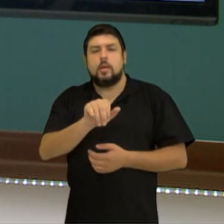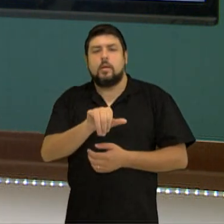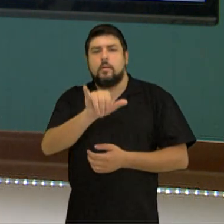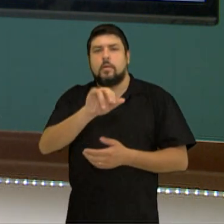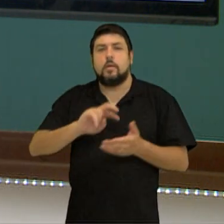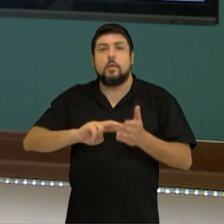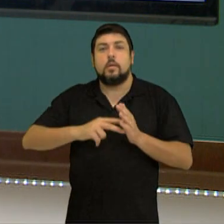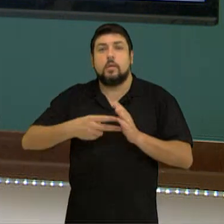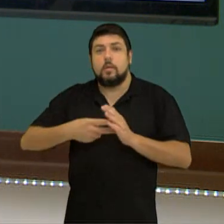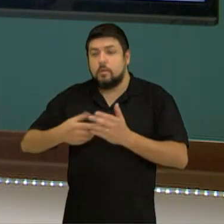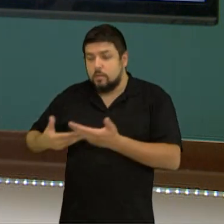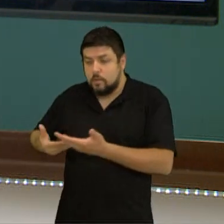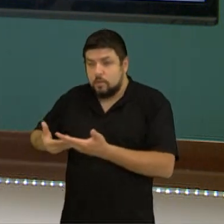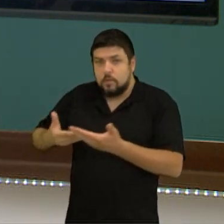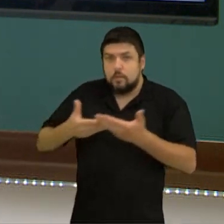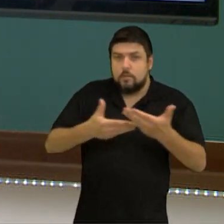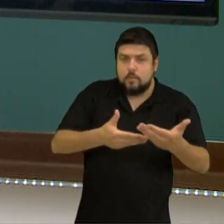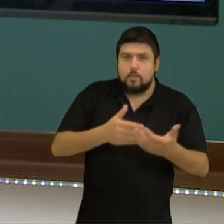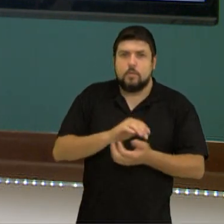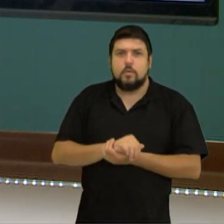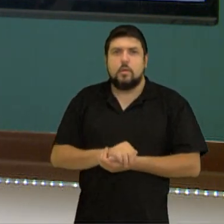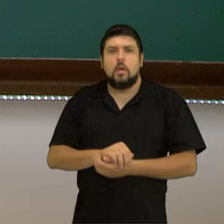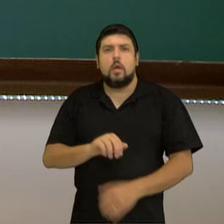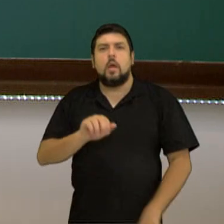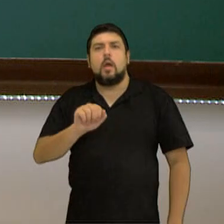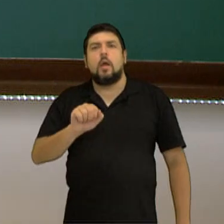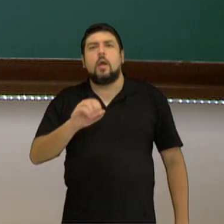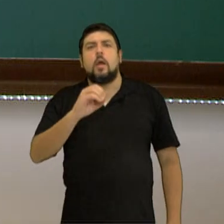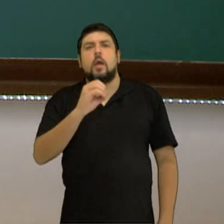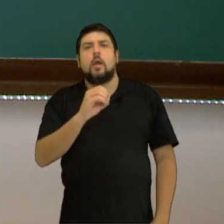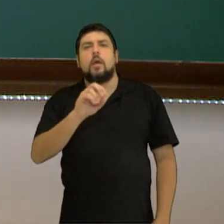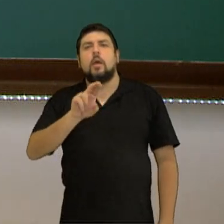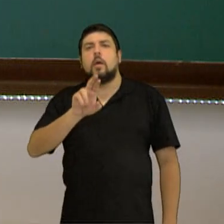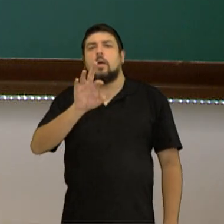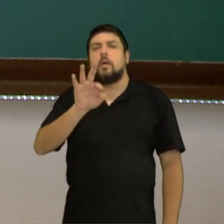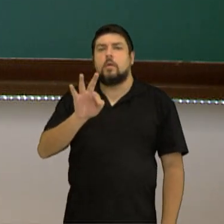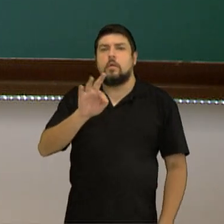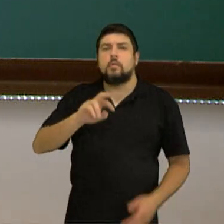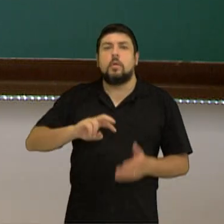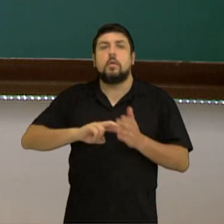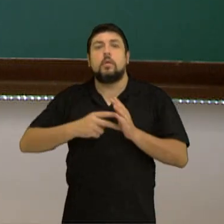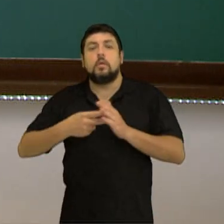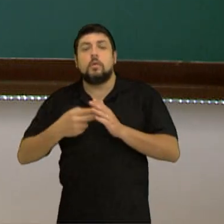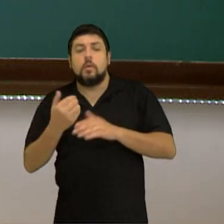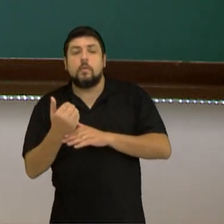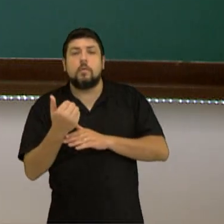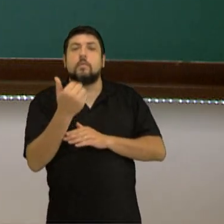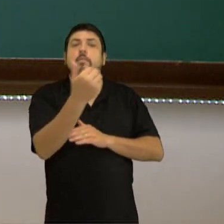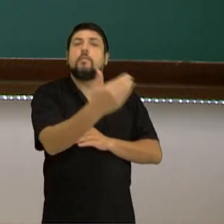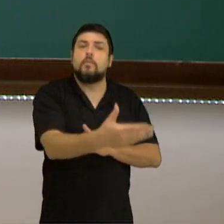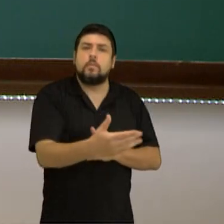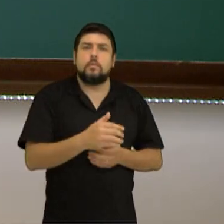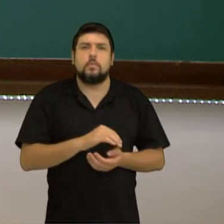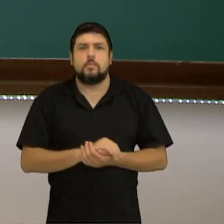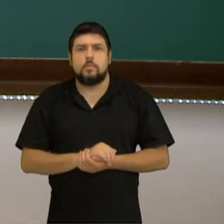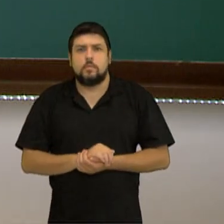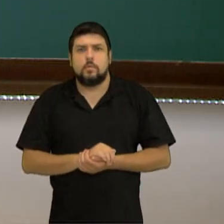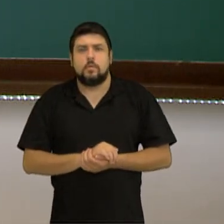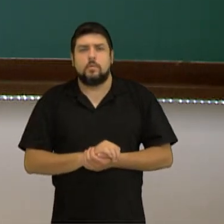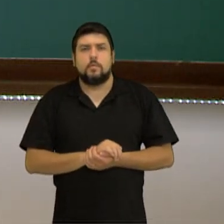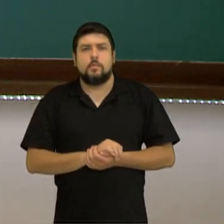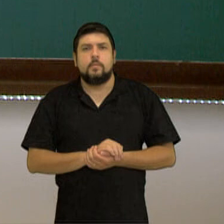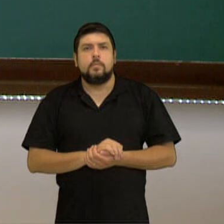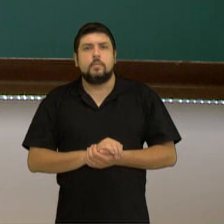A partícula out, normalmente ela aparece em contextos indicando alguma coisa fora, que está fora. Mas se você, na hora que